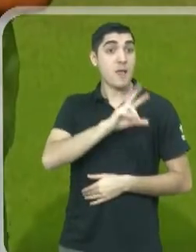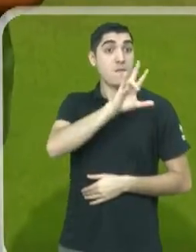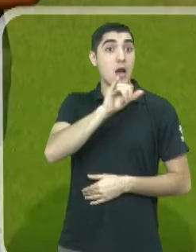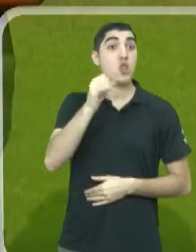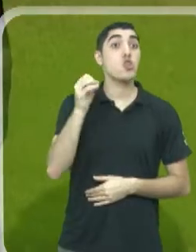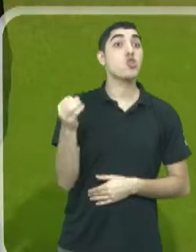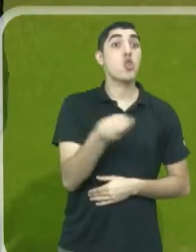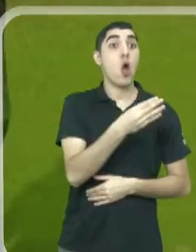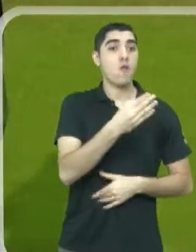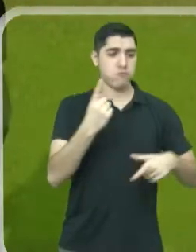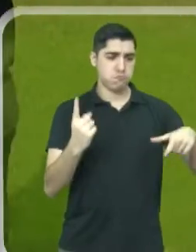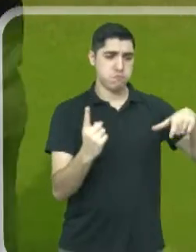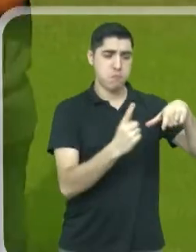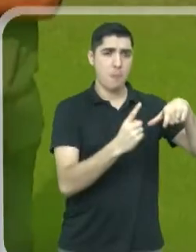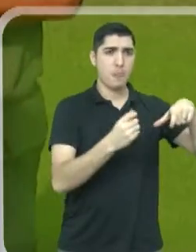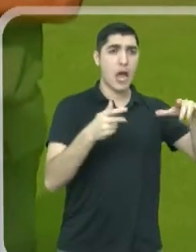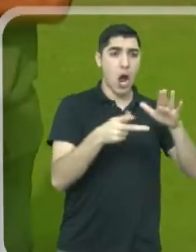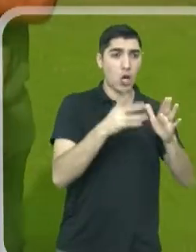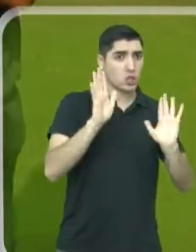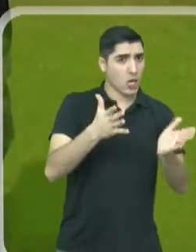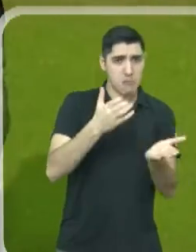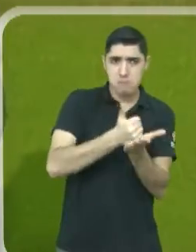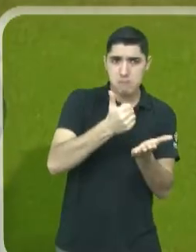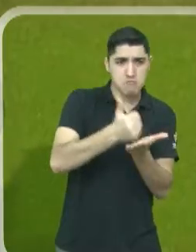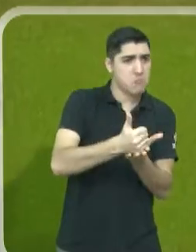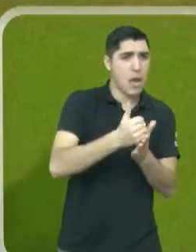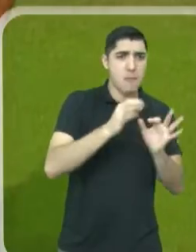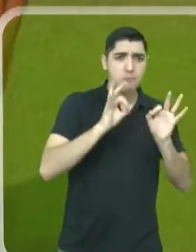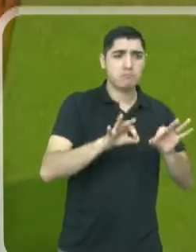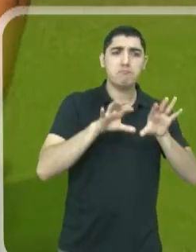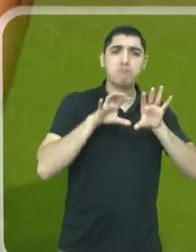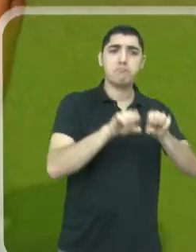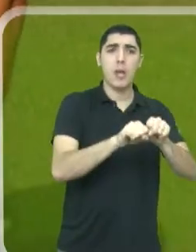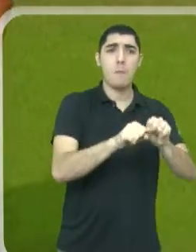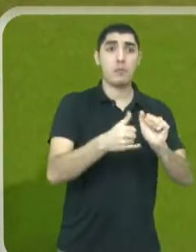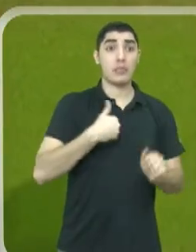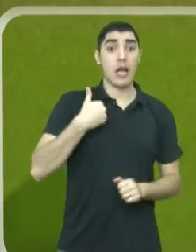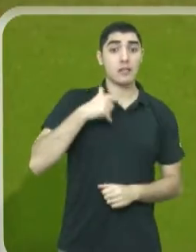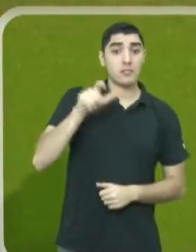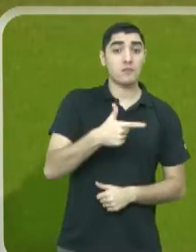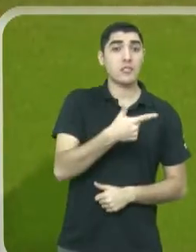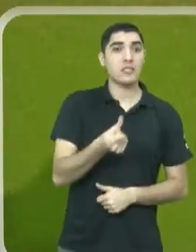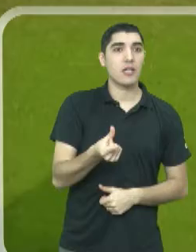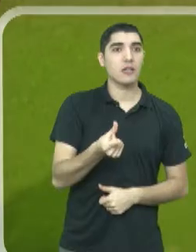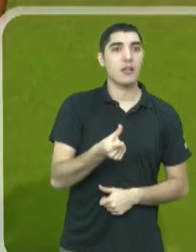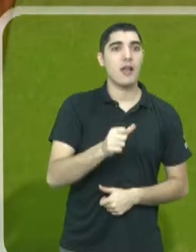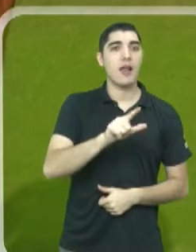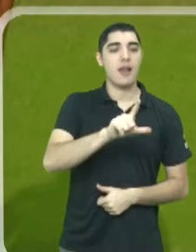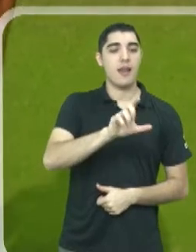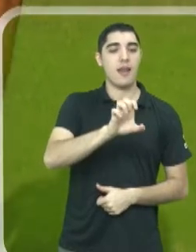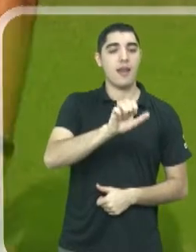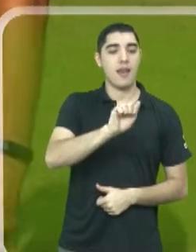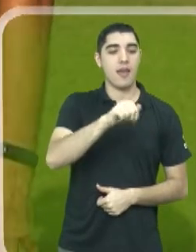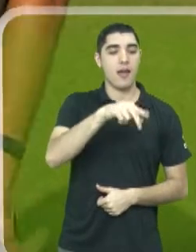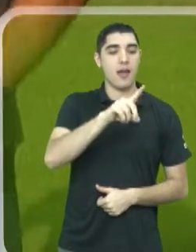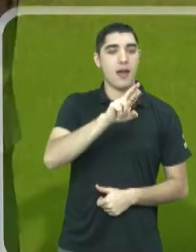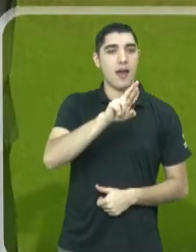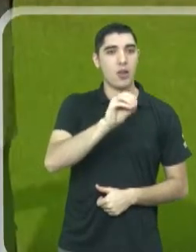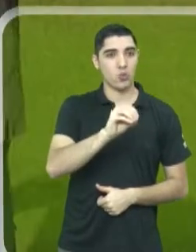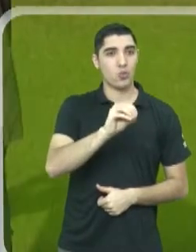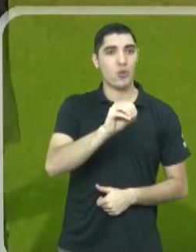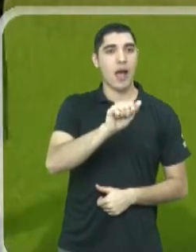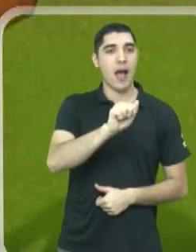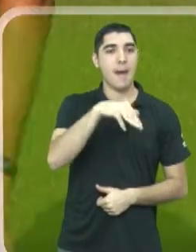novo atacante do Corinthians fechou agora de manhã com o seu empresário, 26 anos, Leandro Amaral. Aí a casa caiu. Cara,